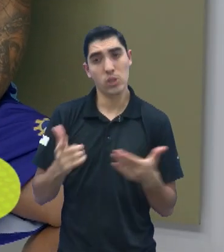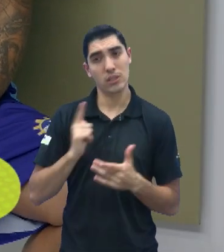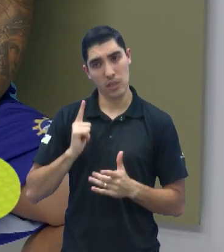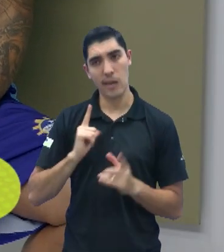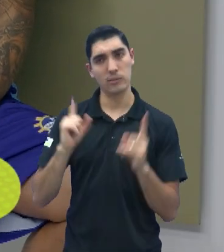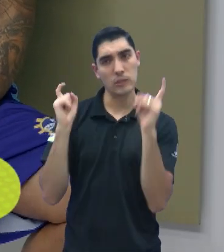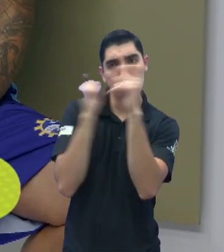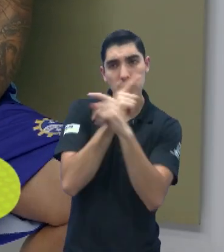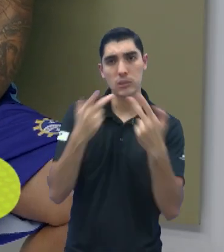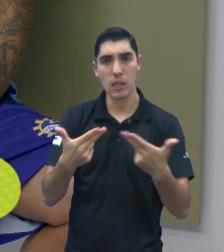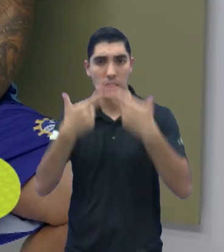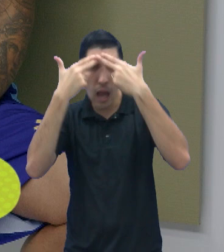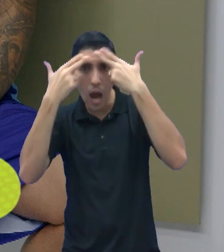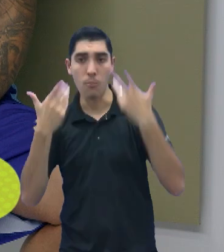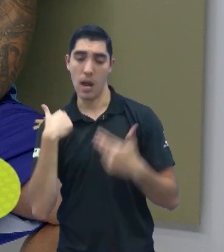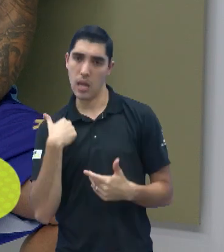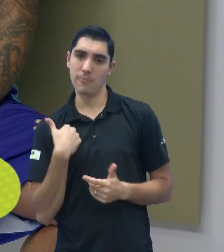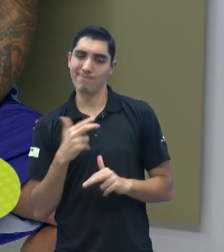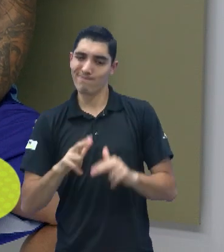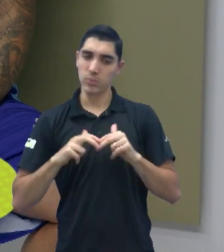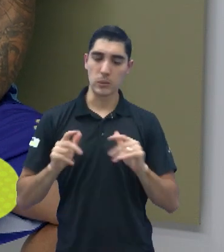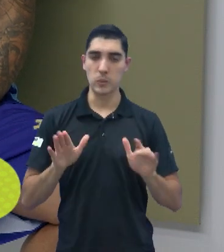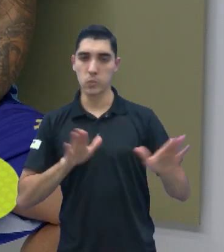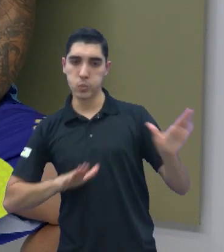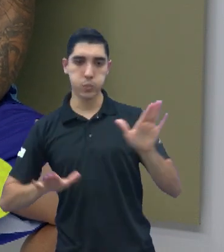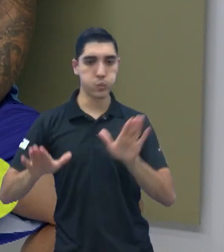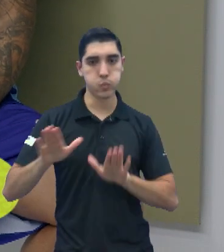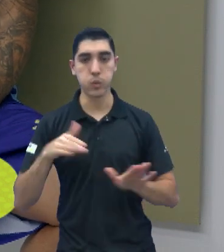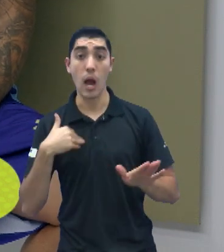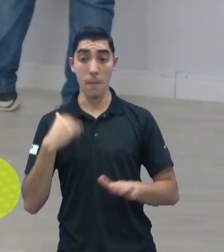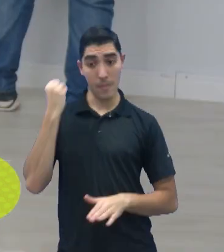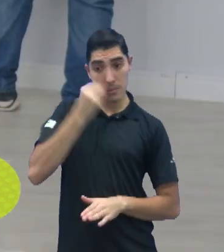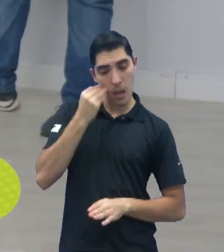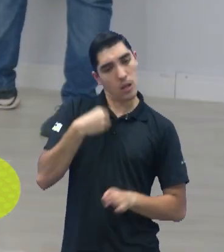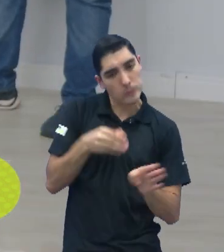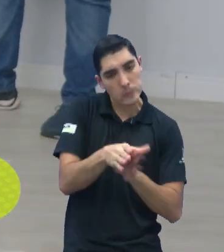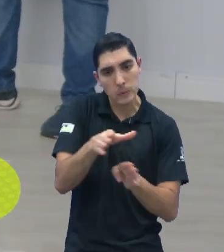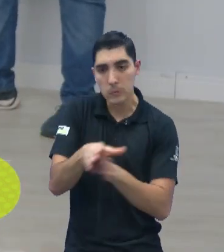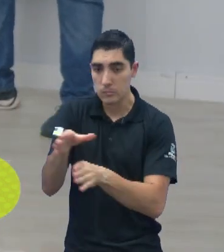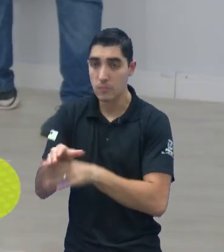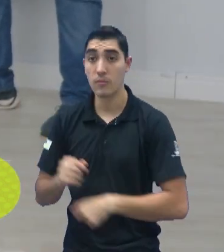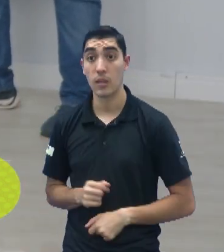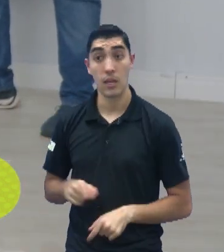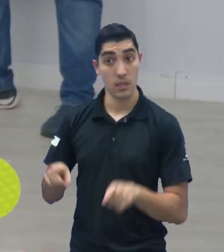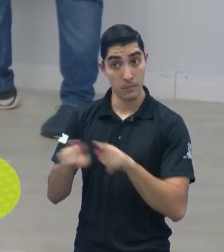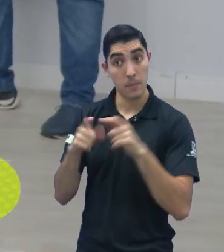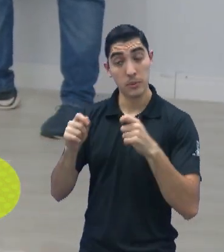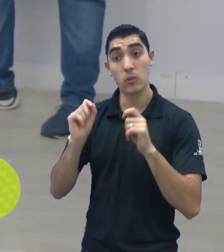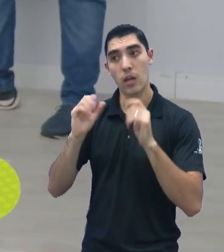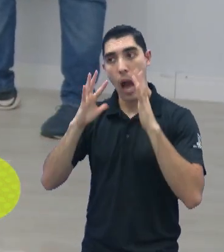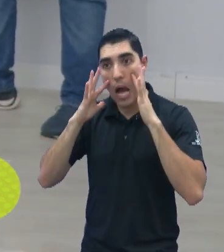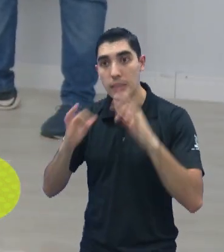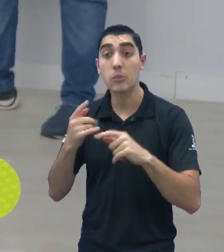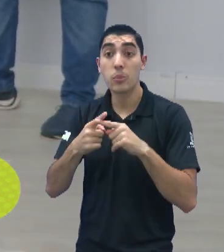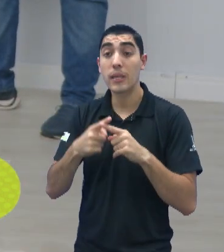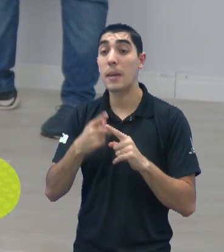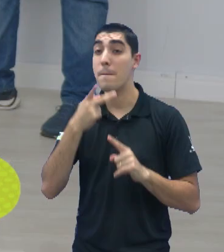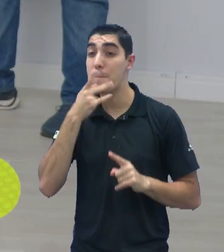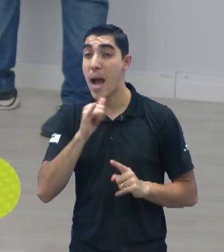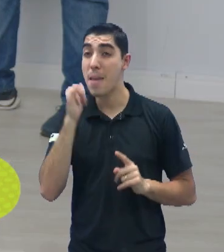eu me policio muito nisso e tento passar essas vivências que eu tive para eles. E aí tem que ficar esperto também com os pais, né? O pai de atleta,